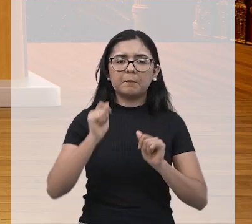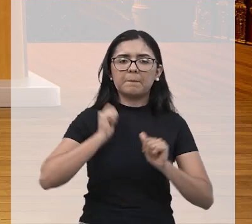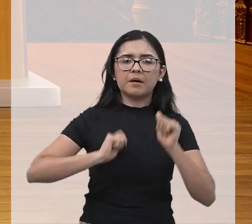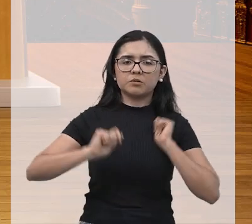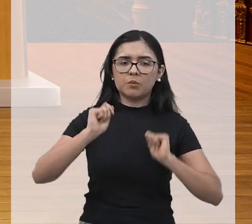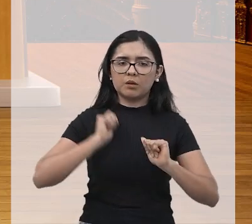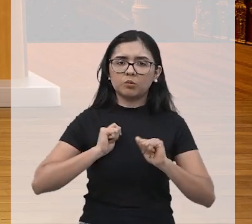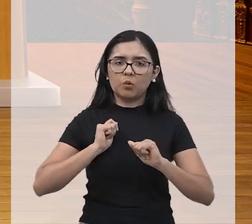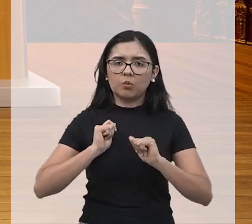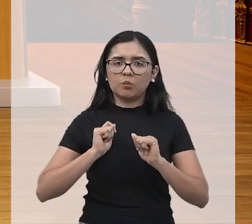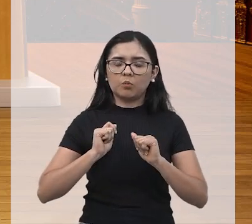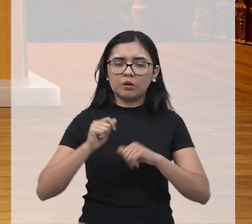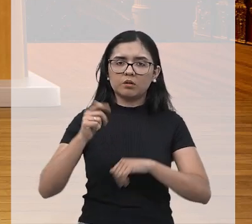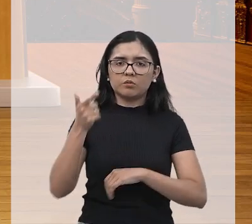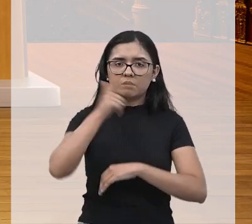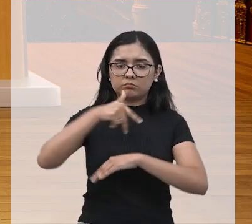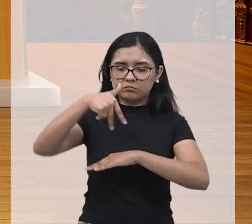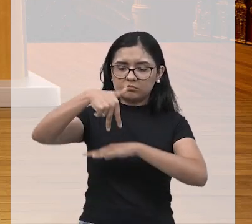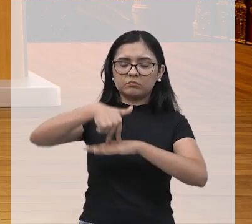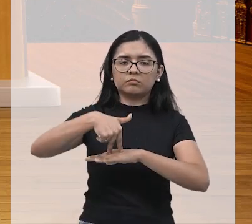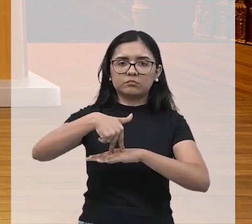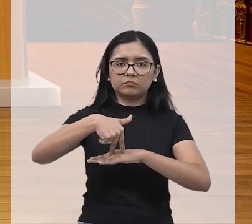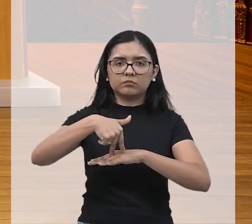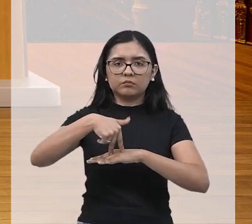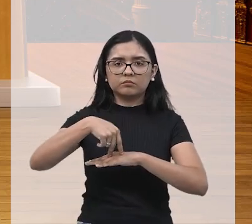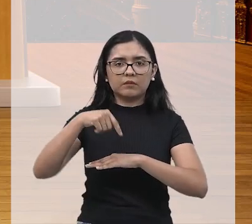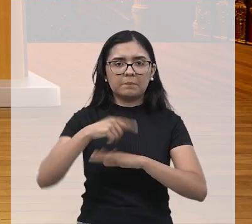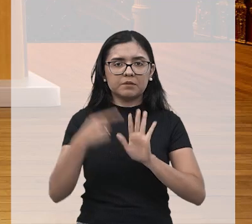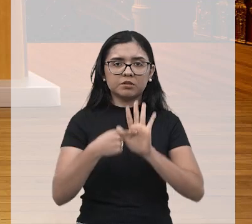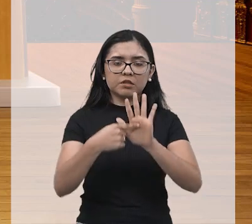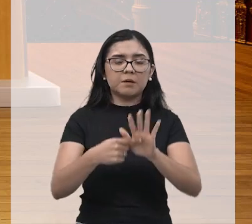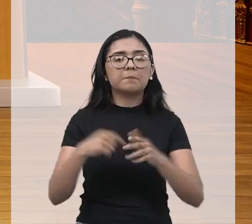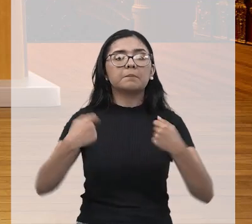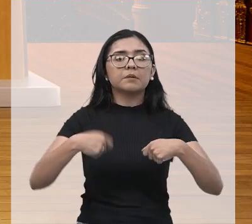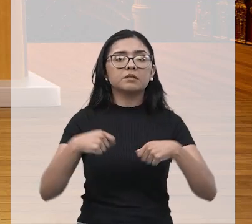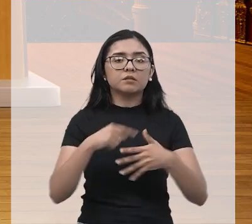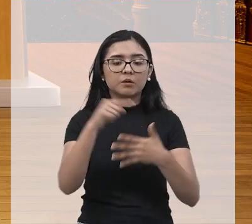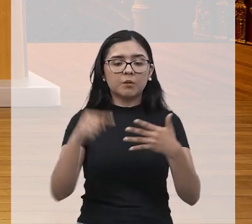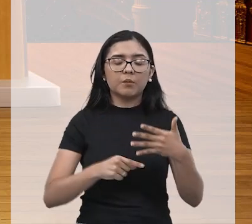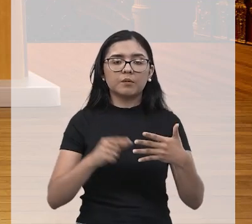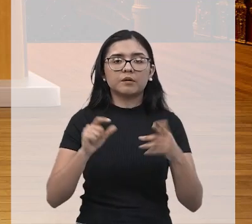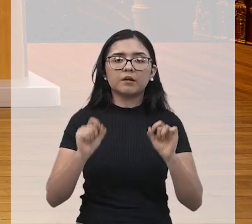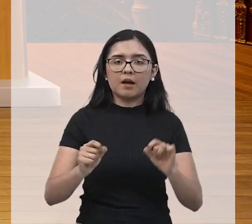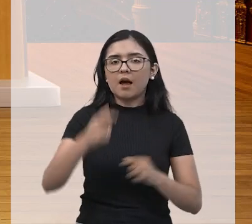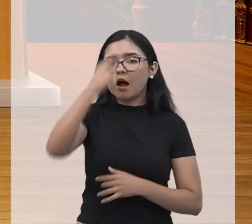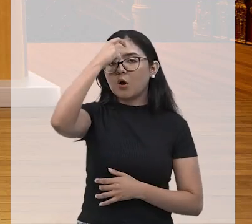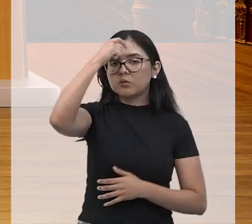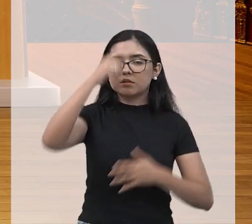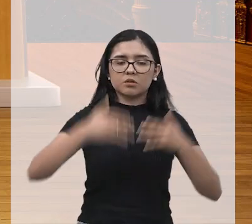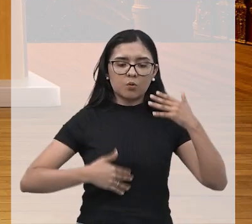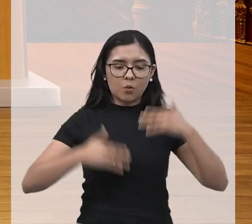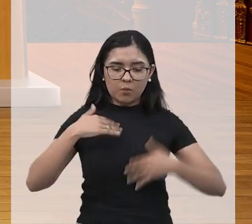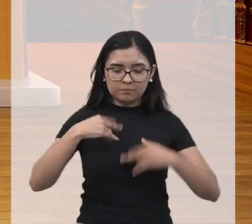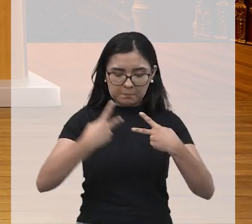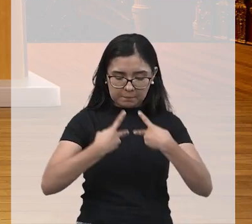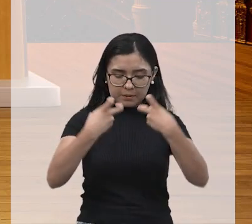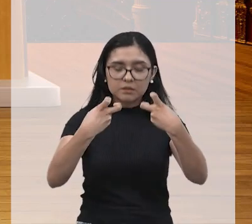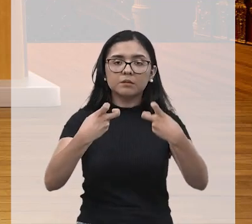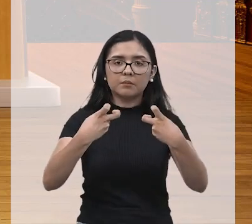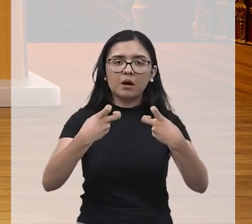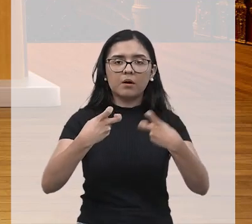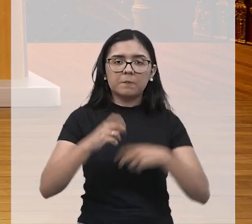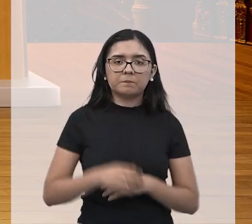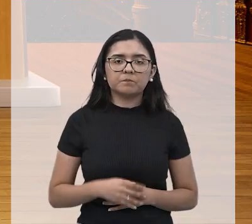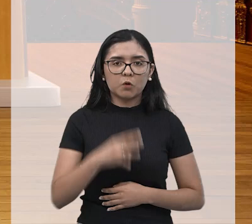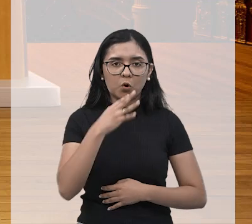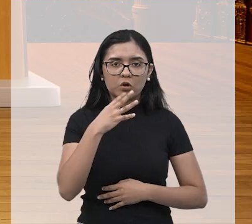nesse palco, ele precisa de um elemento muito importante, que é a consciência corporal. Ele precisa perceber o corpo dele,